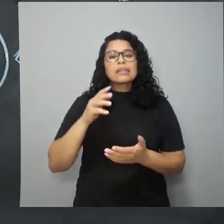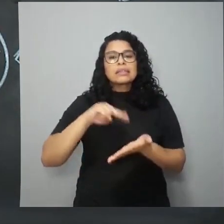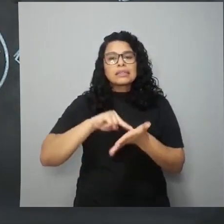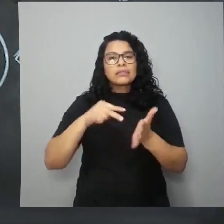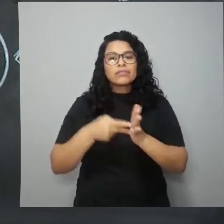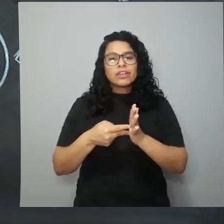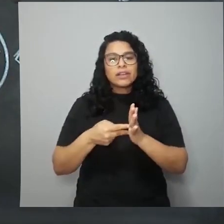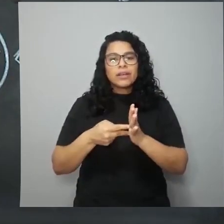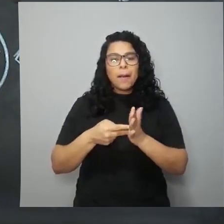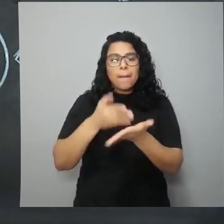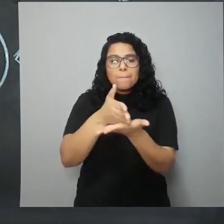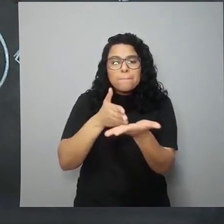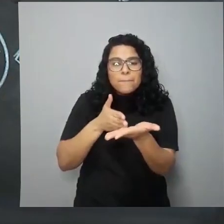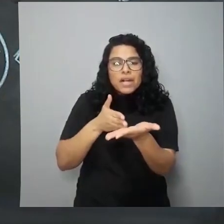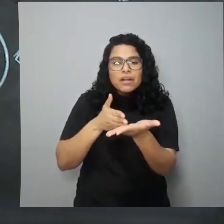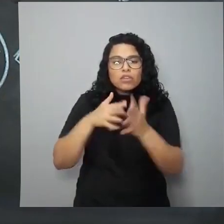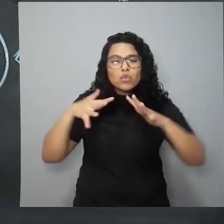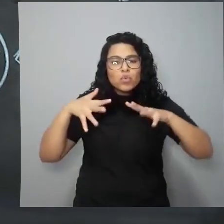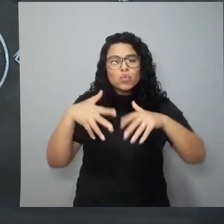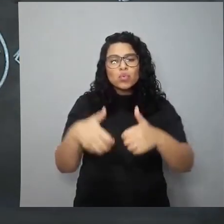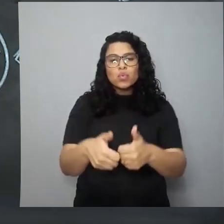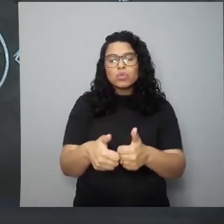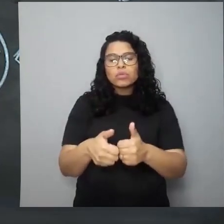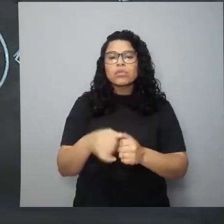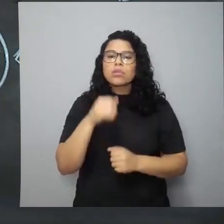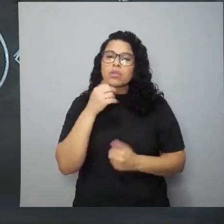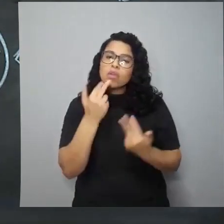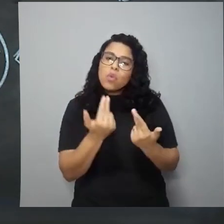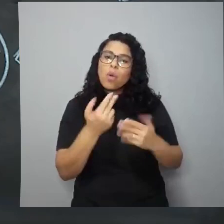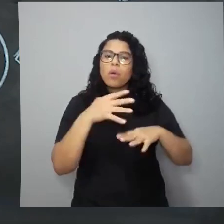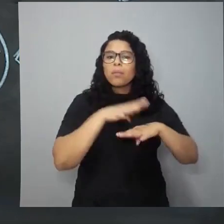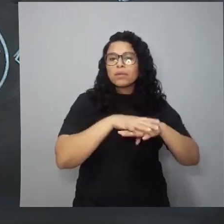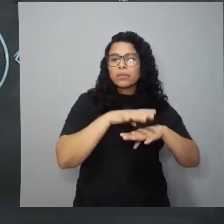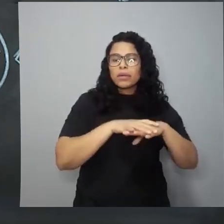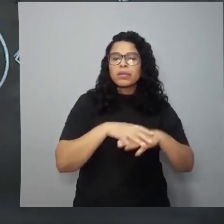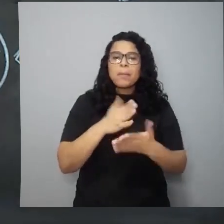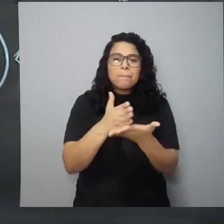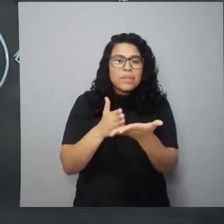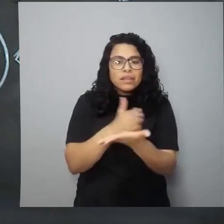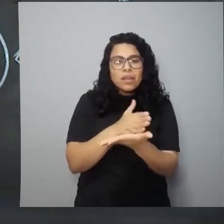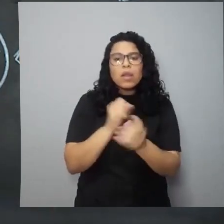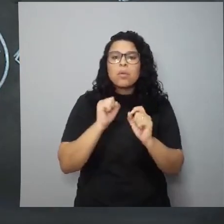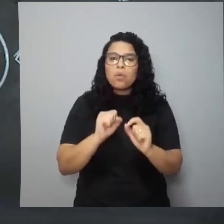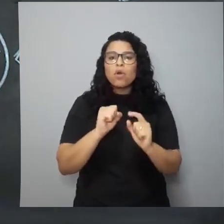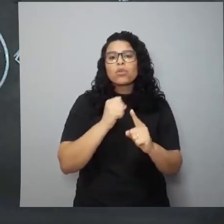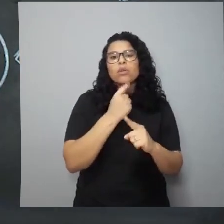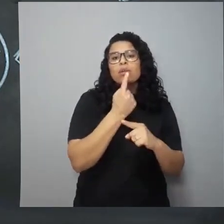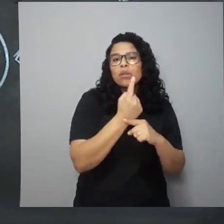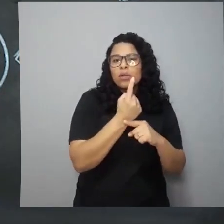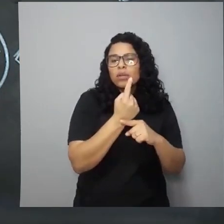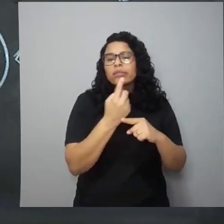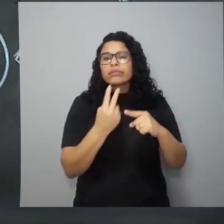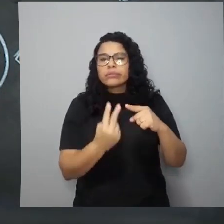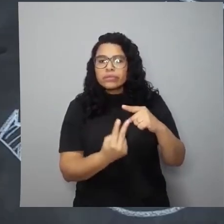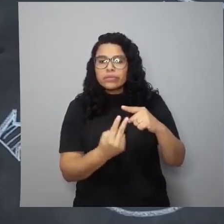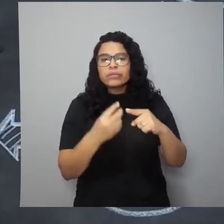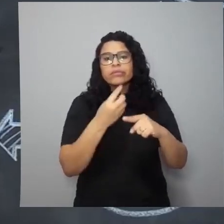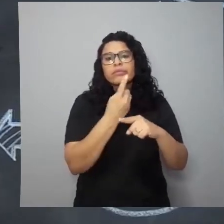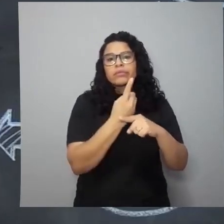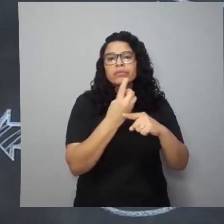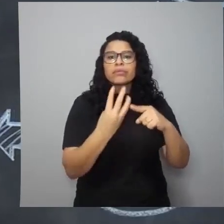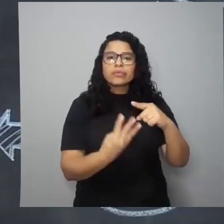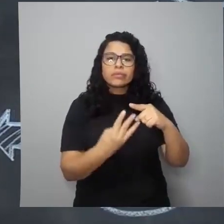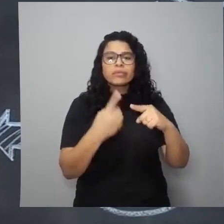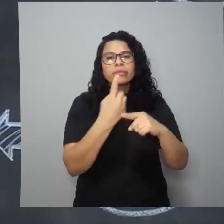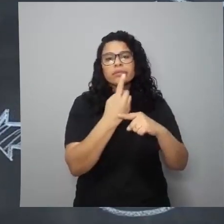partes de um todo, tal como a fração lá na matemática. Aqui eu tenho, por exemplo, a metade, mas eu posso ter 1/3, 1/4, 1/5.